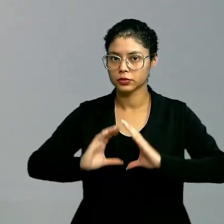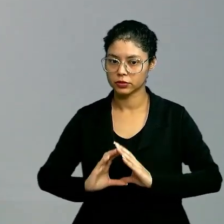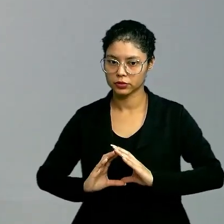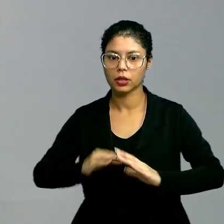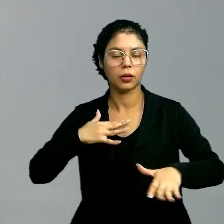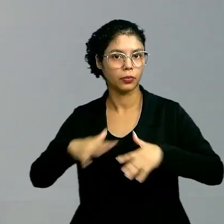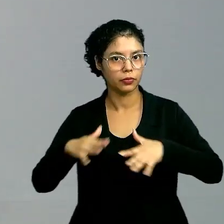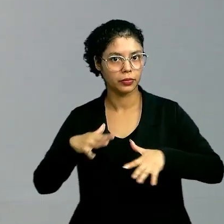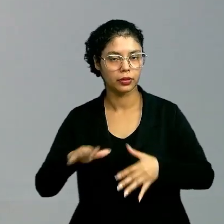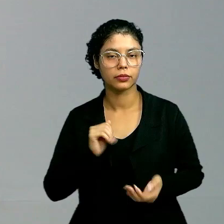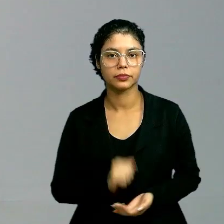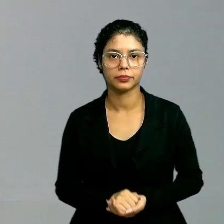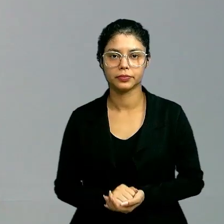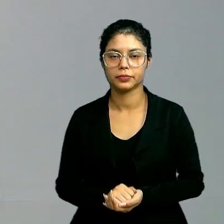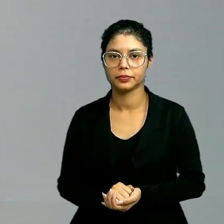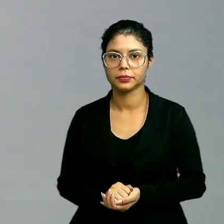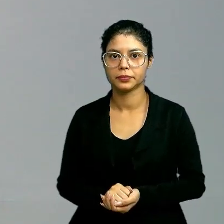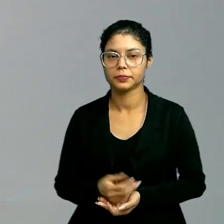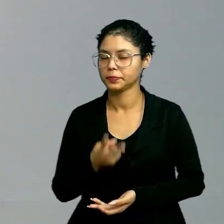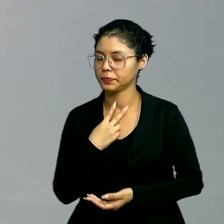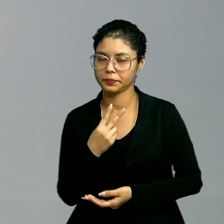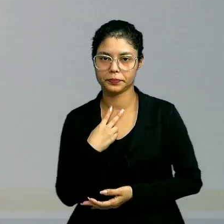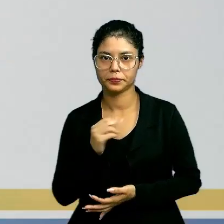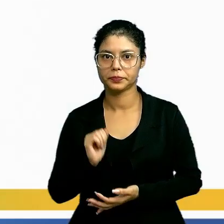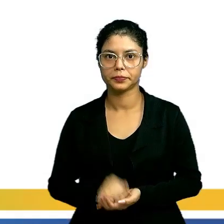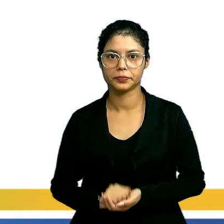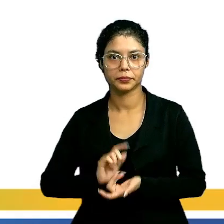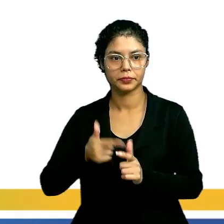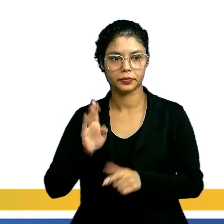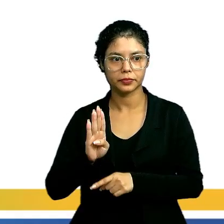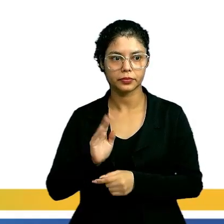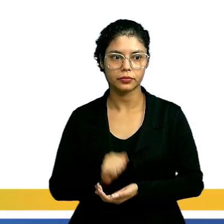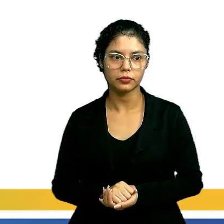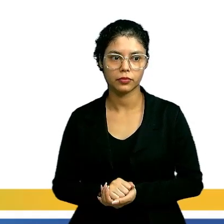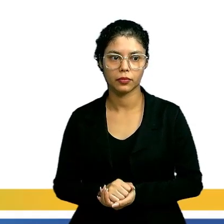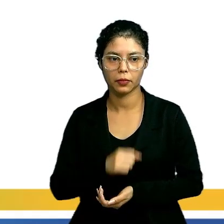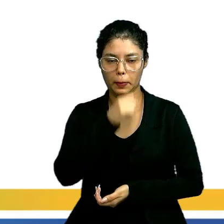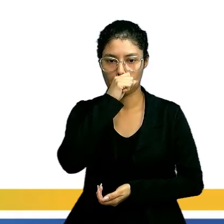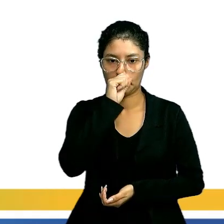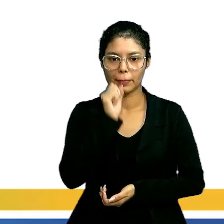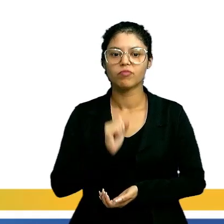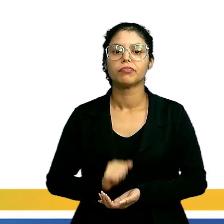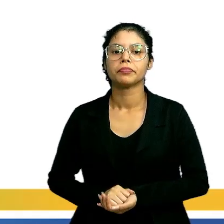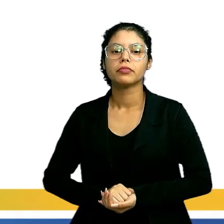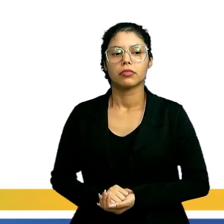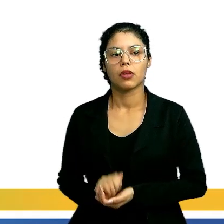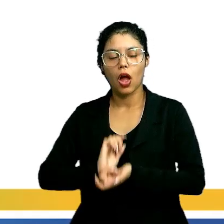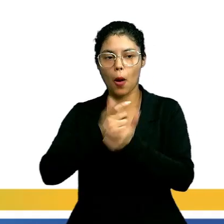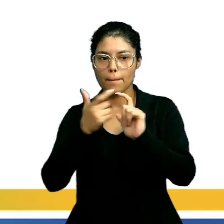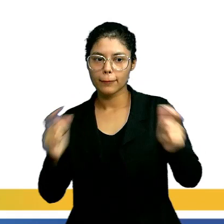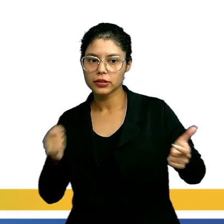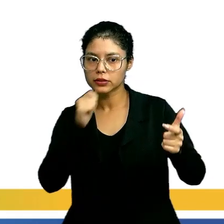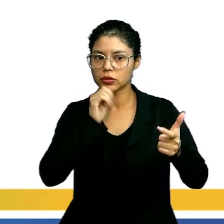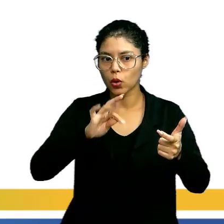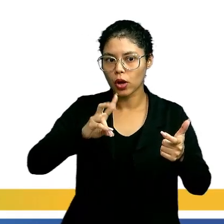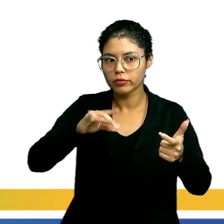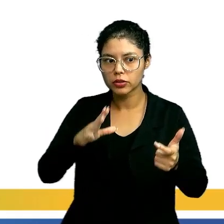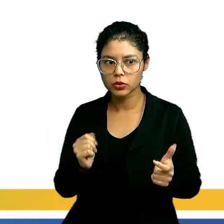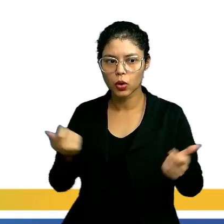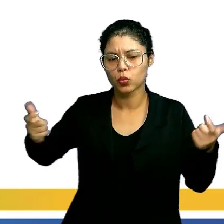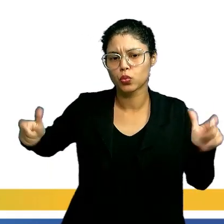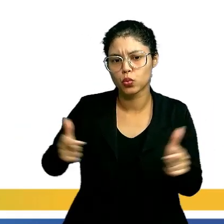que estará em movimento, obviamente não pode ser essa letra B. Letra C. Ao aumento do coeficiente